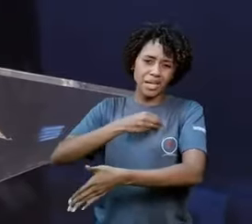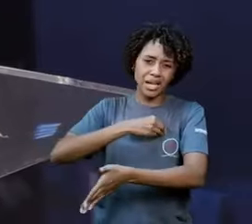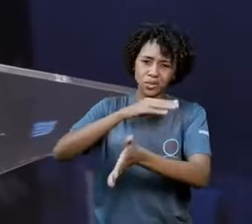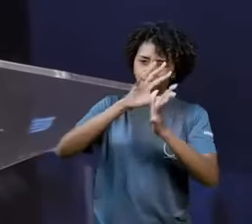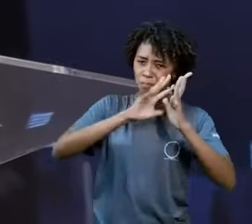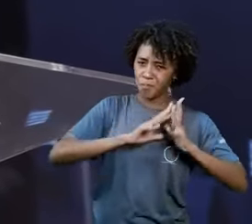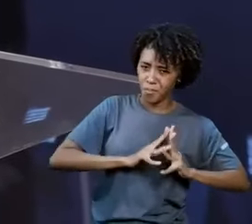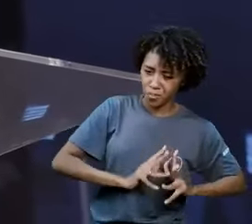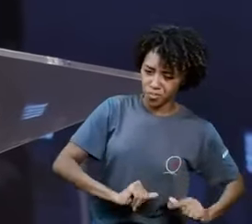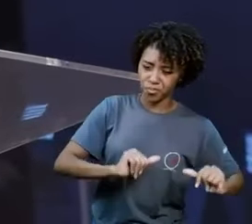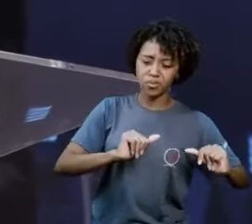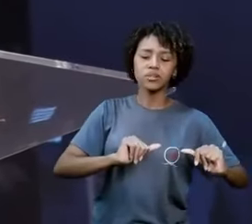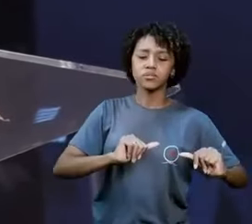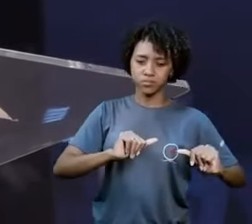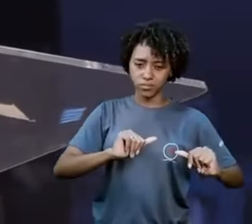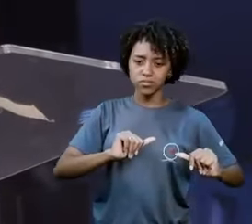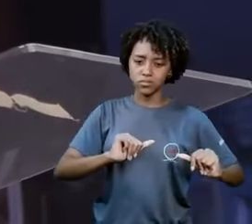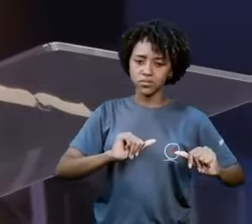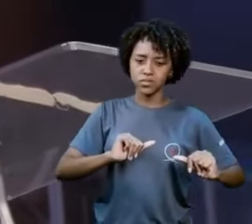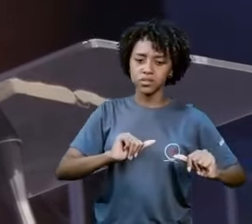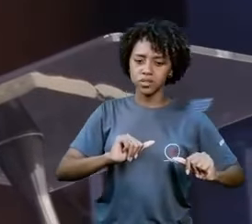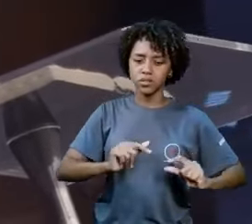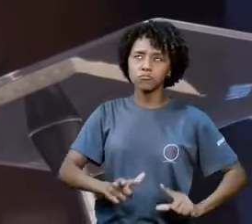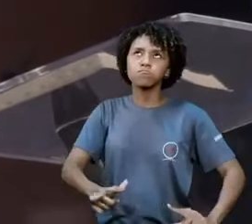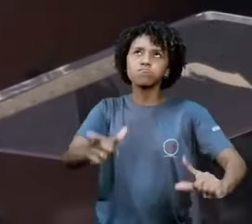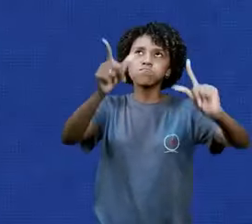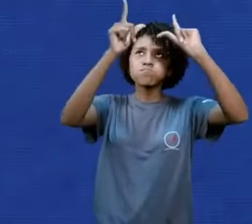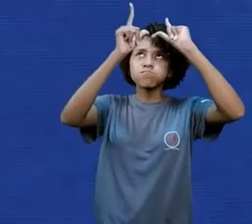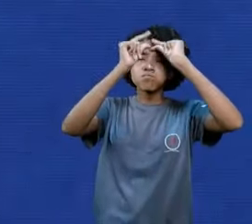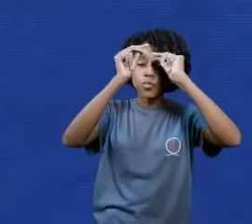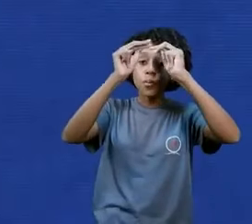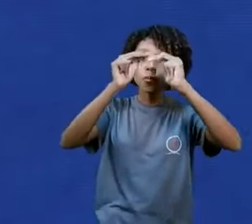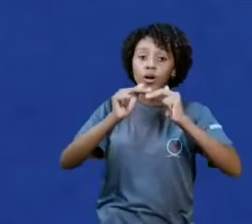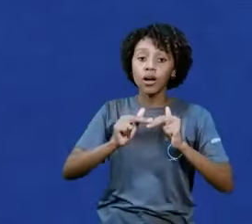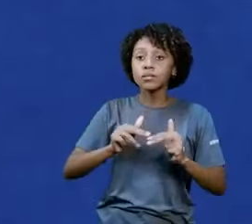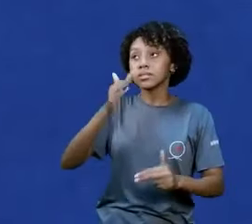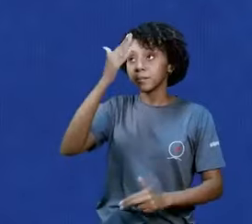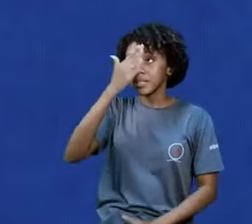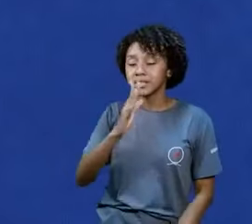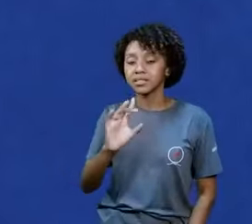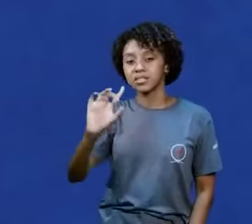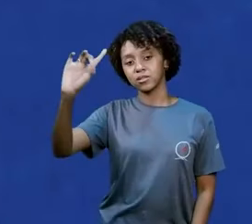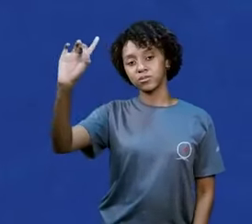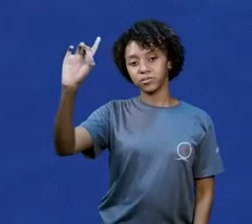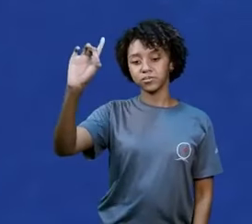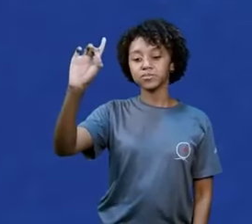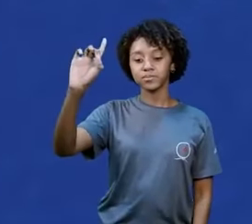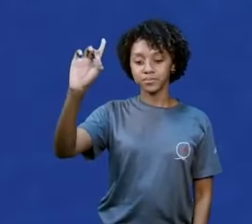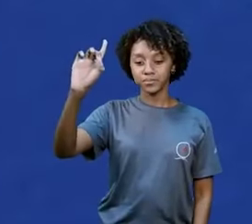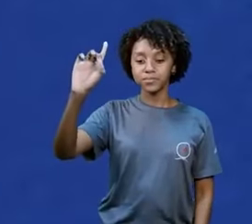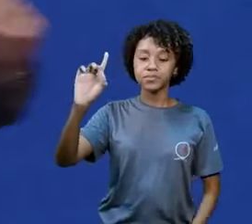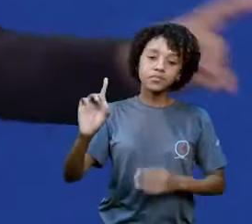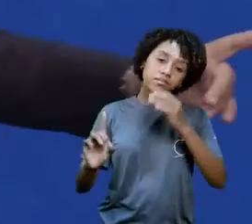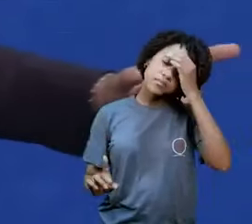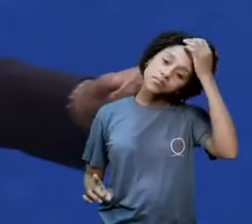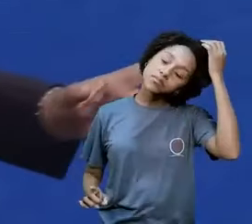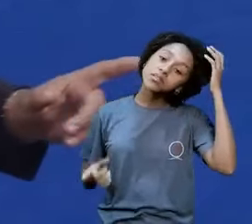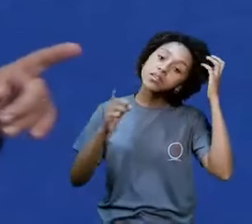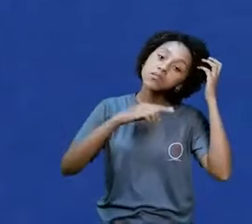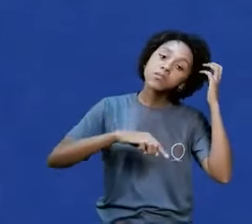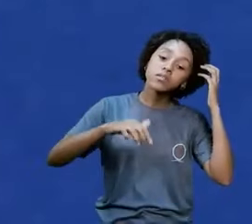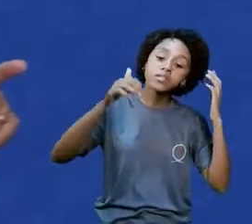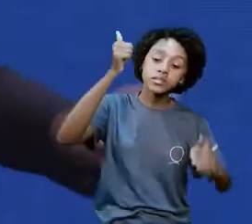apagados e venha um tempo de refrigério pela presença do Senhor Hum você se